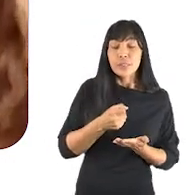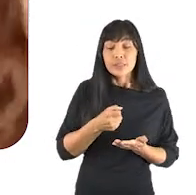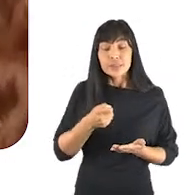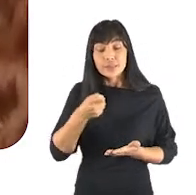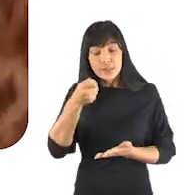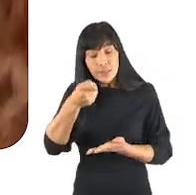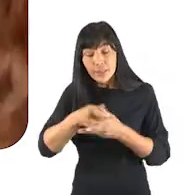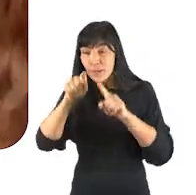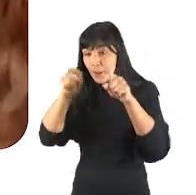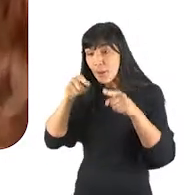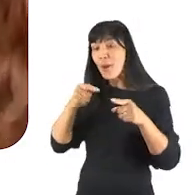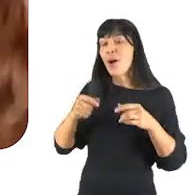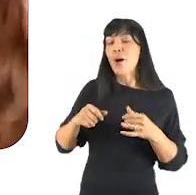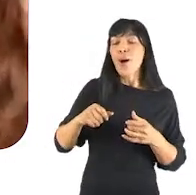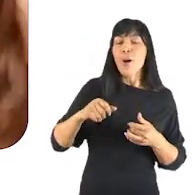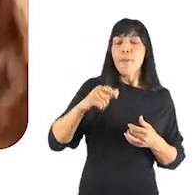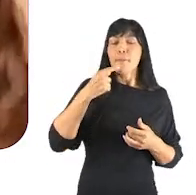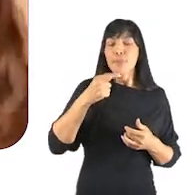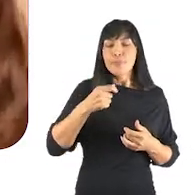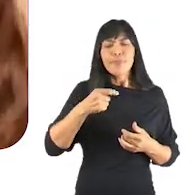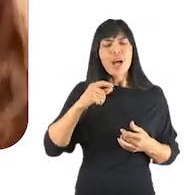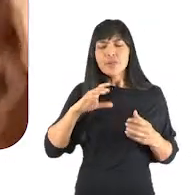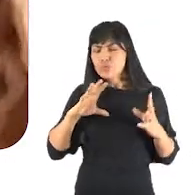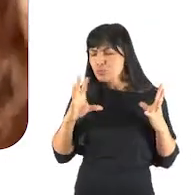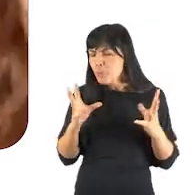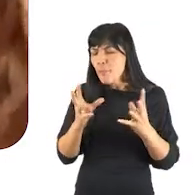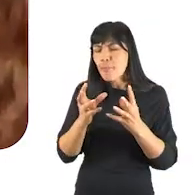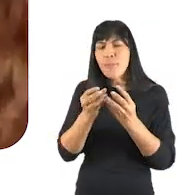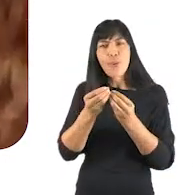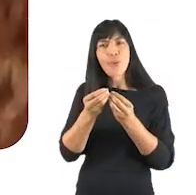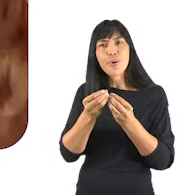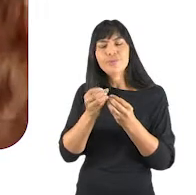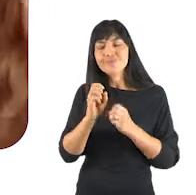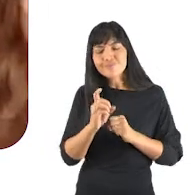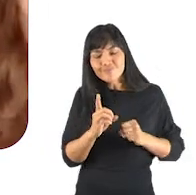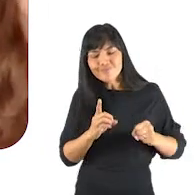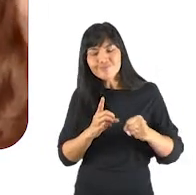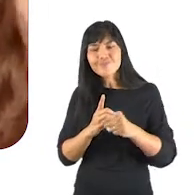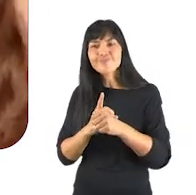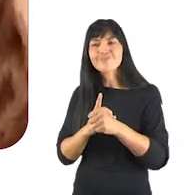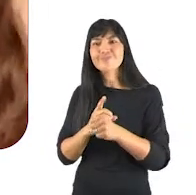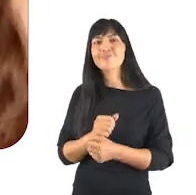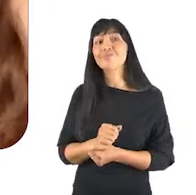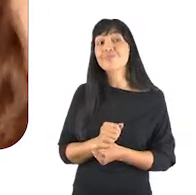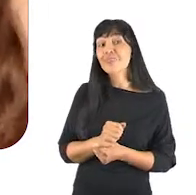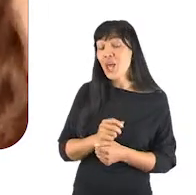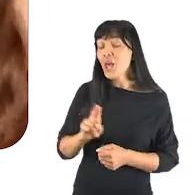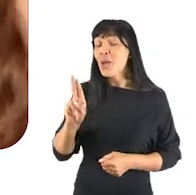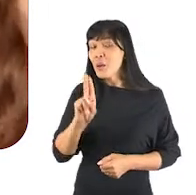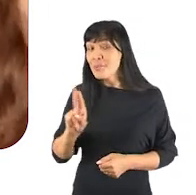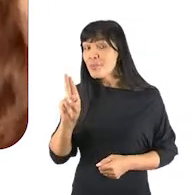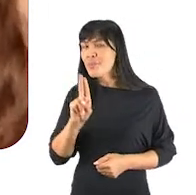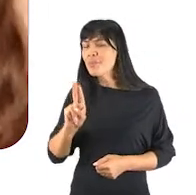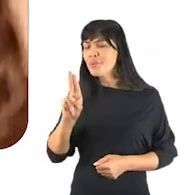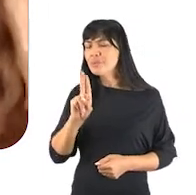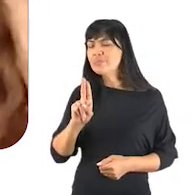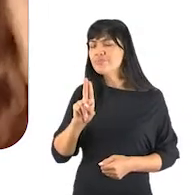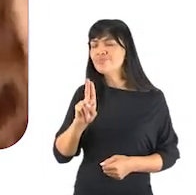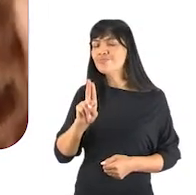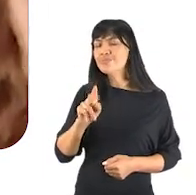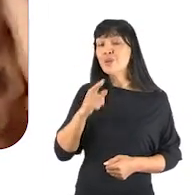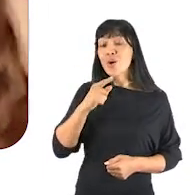fornecedores, os nossos parceiros, a nossa sociedade. E nós usamos muitas dessas